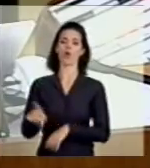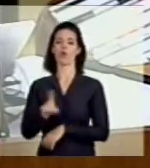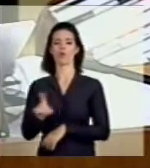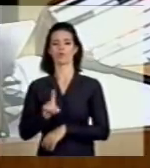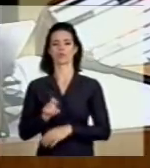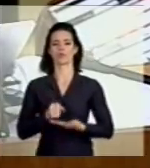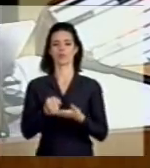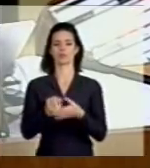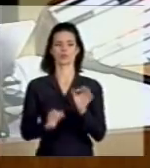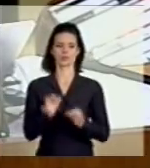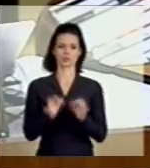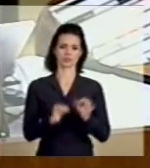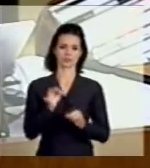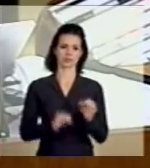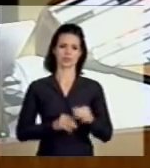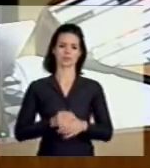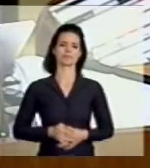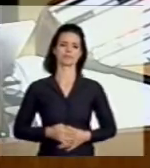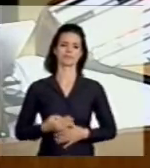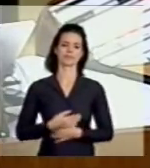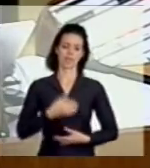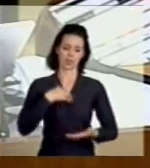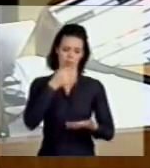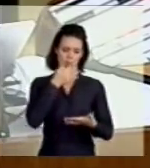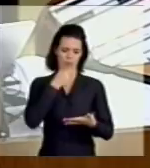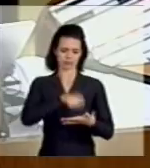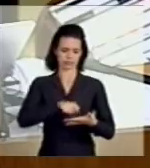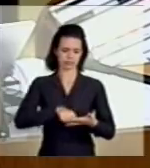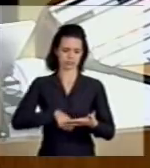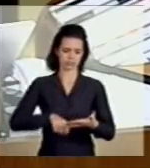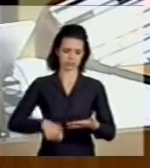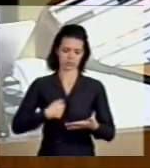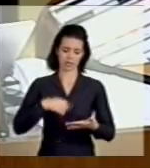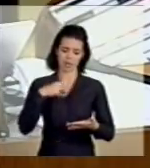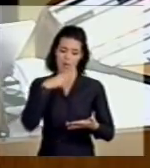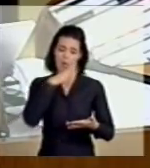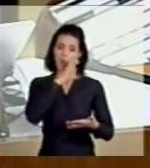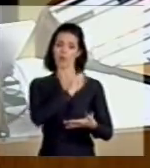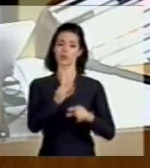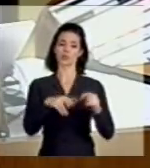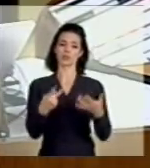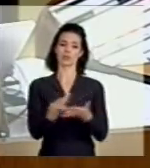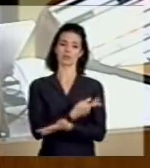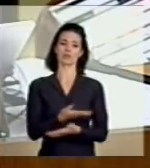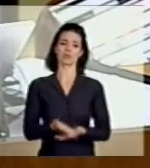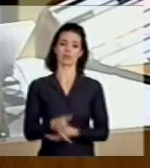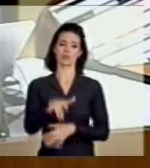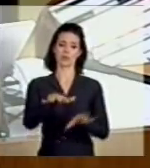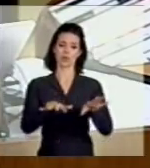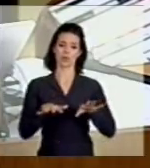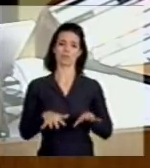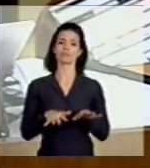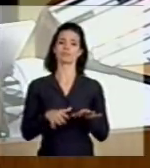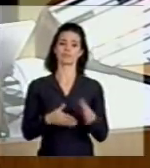judicial. Feitas essas necessárias observações, entendo que as circunstâncias fáticas recomendam que o plenário desta Corte